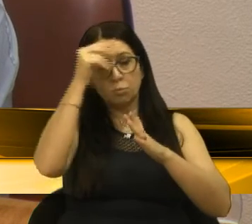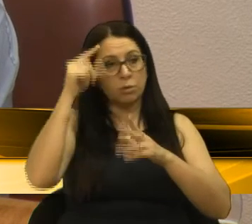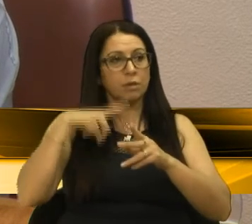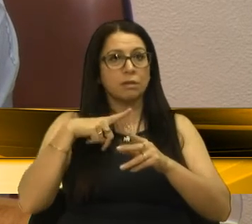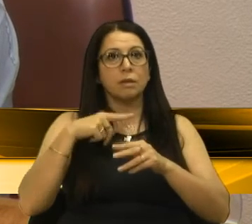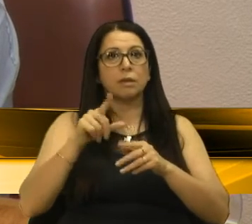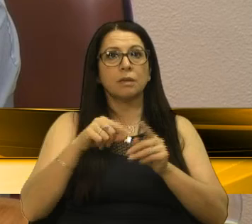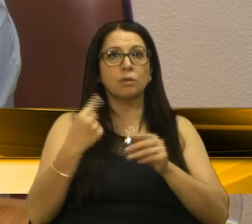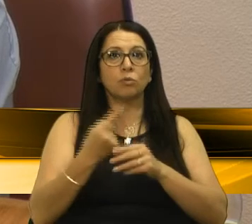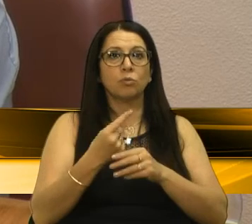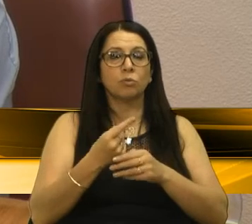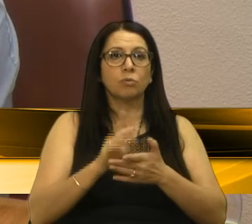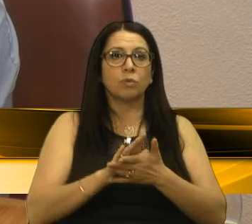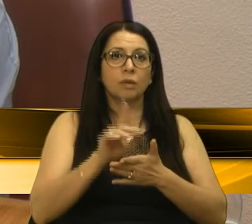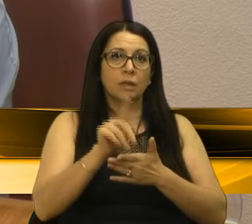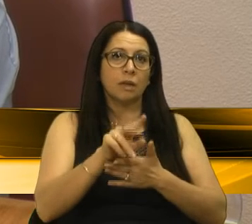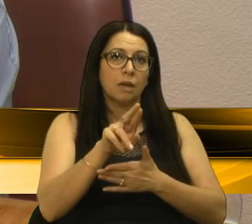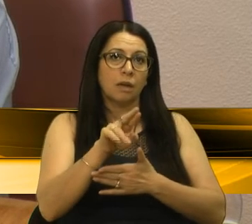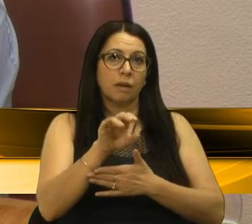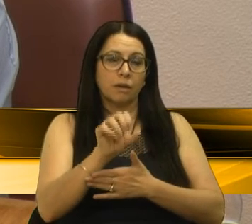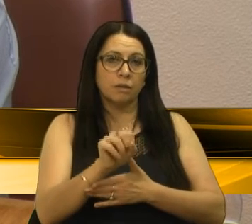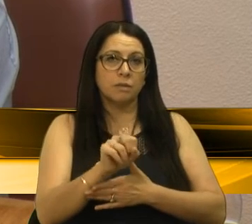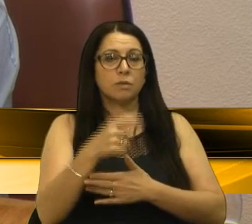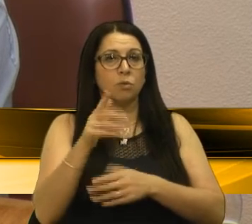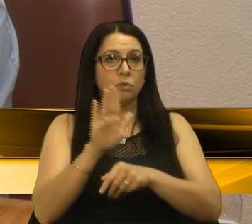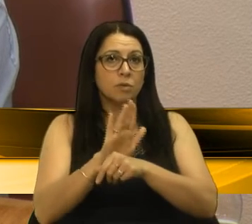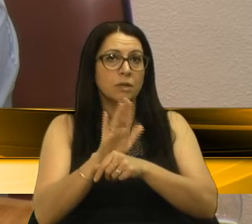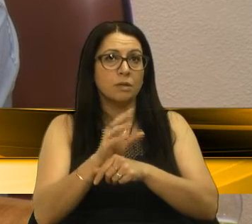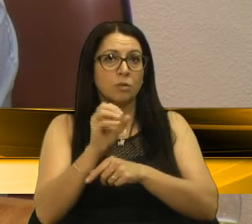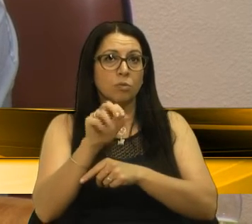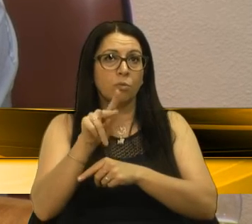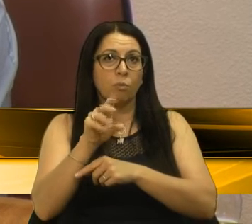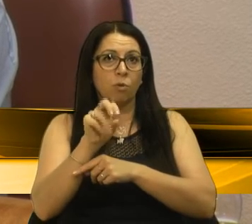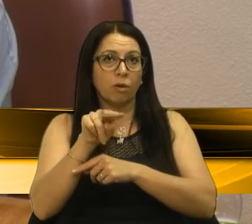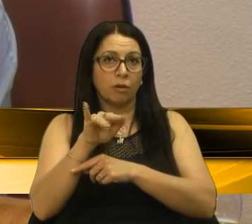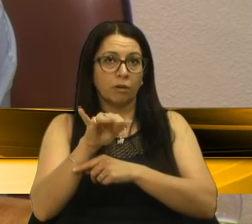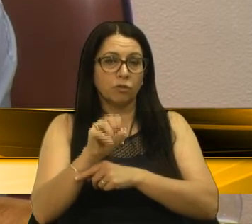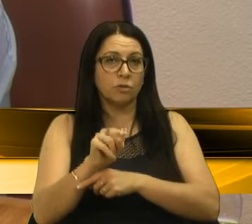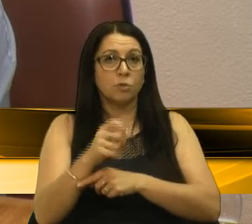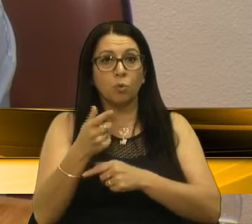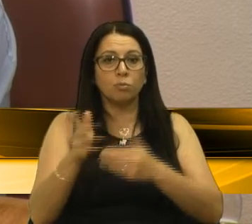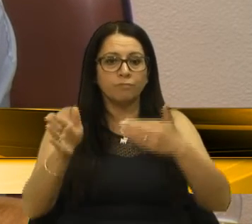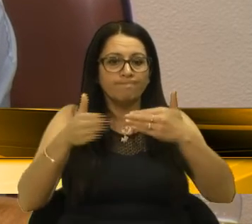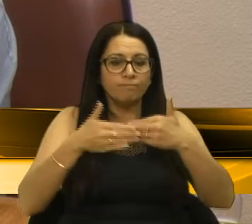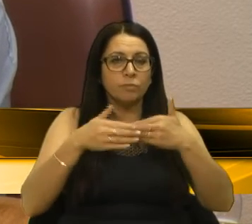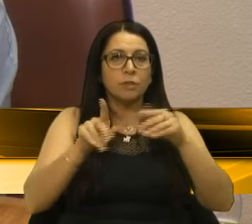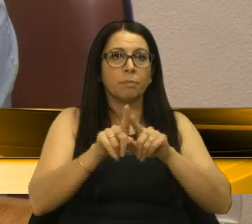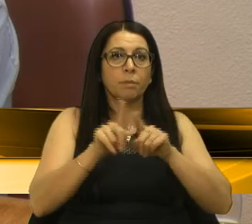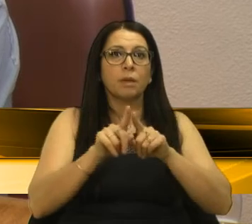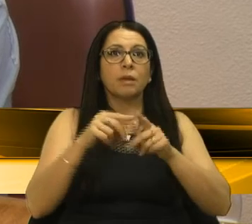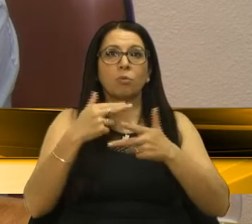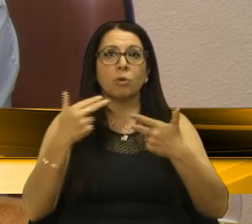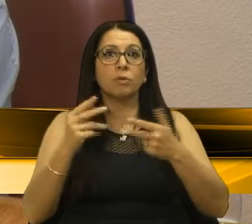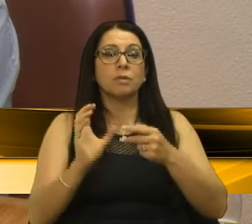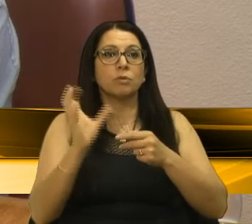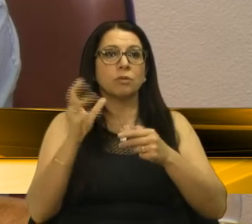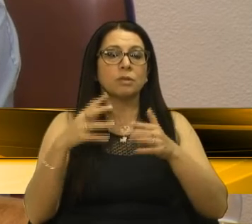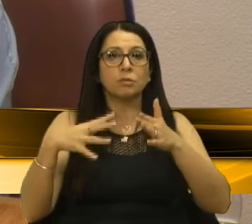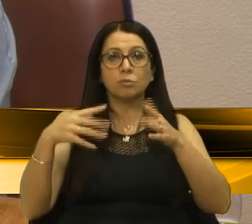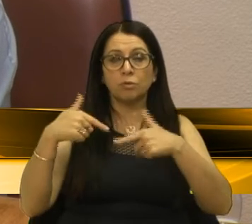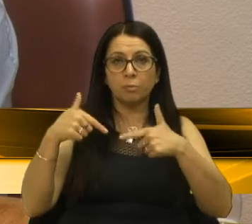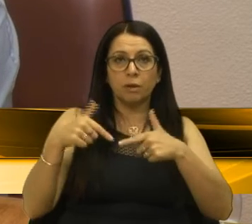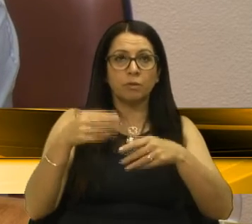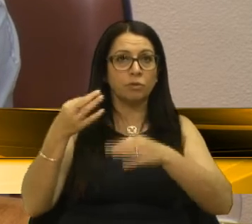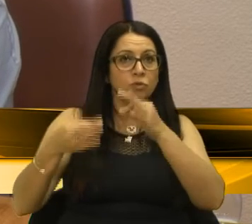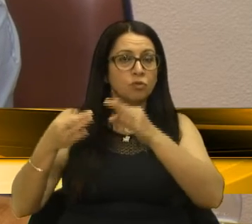interessadas na condição de autoras, réis, assistentes ou oponentes, exceto as de falência, as de acidentes de trabalho e as sujeitas à